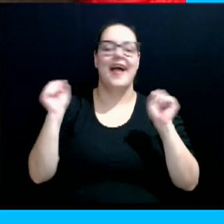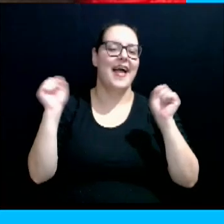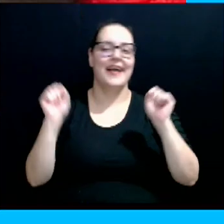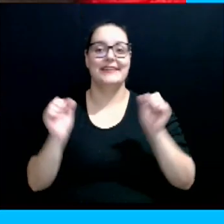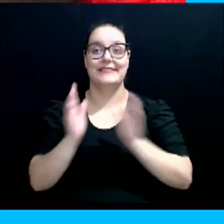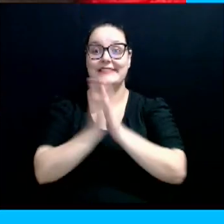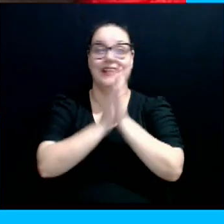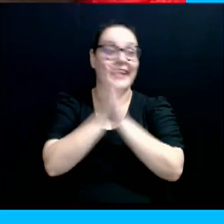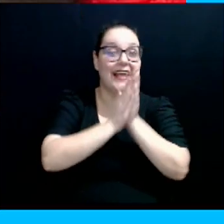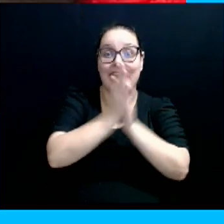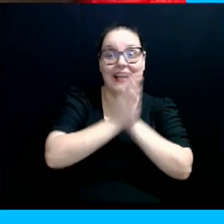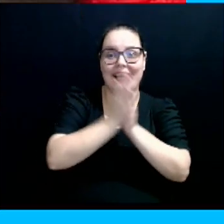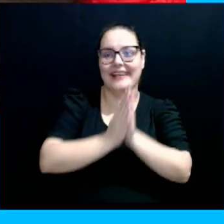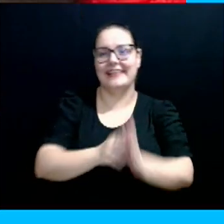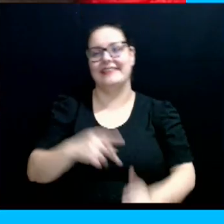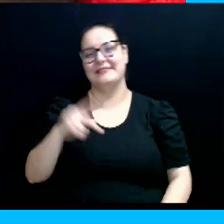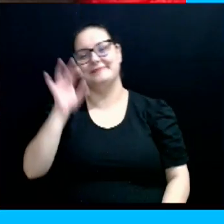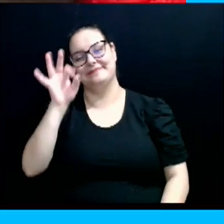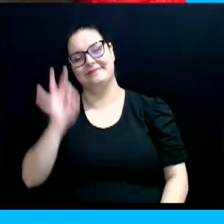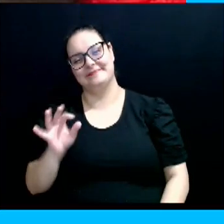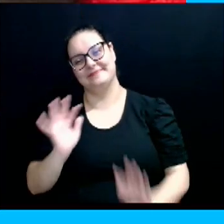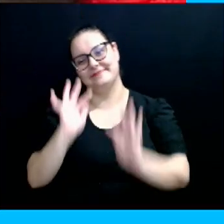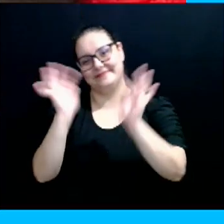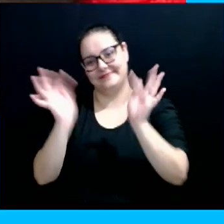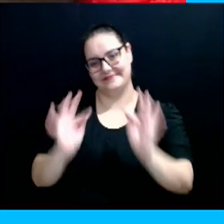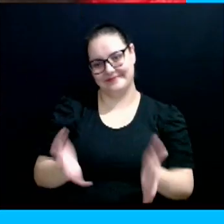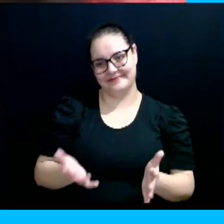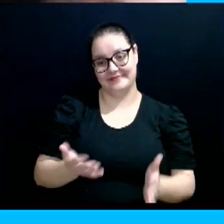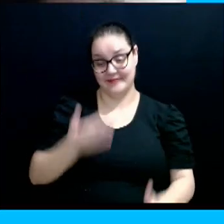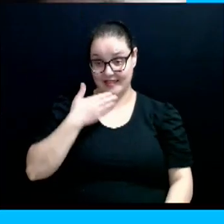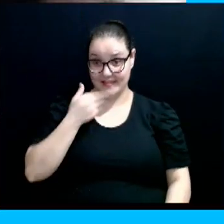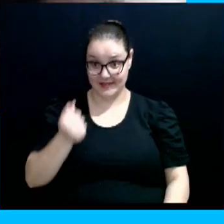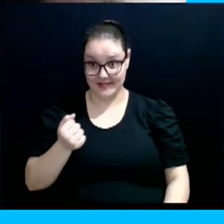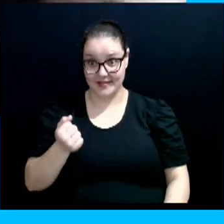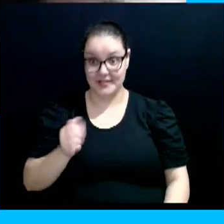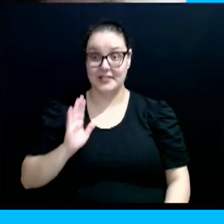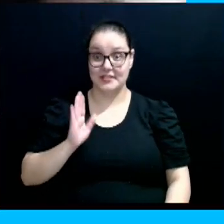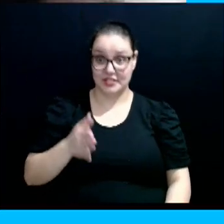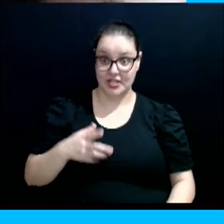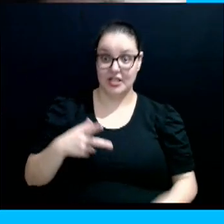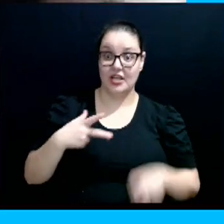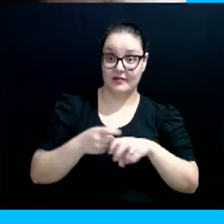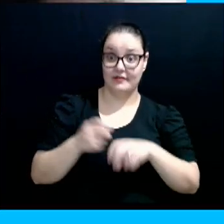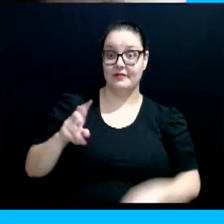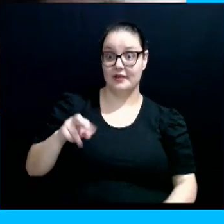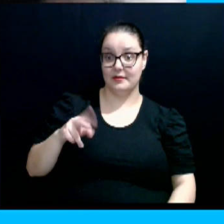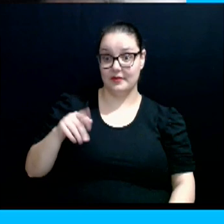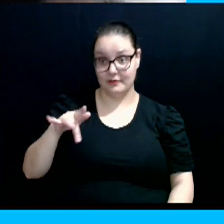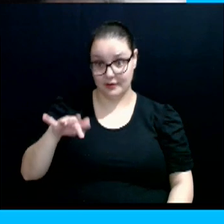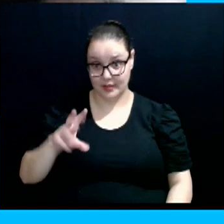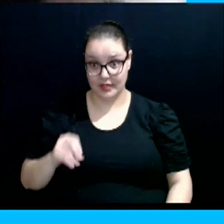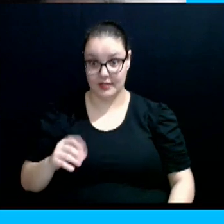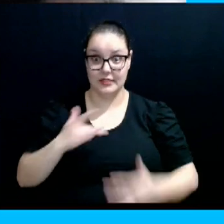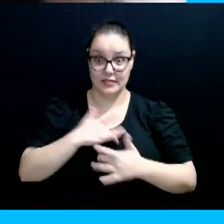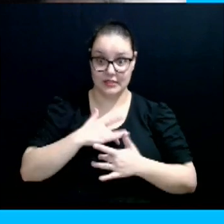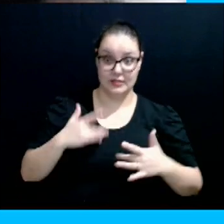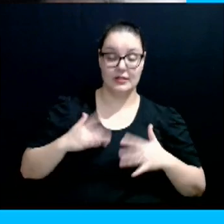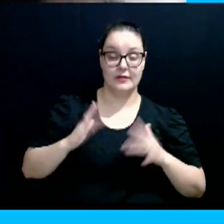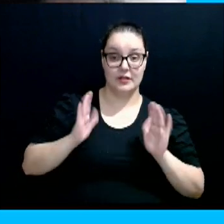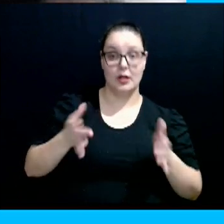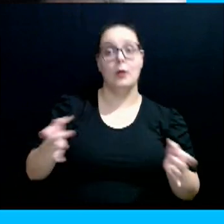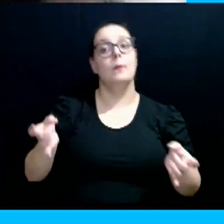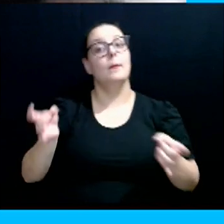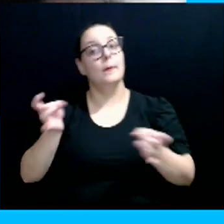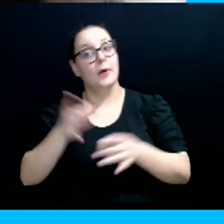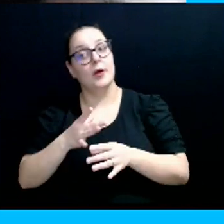sua chance de ser feliz. A melhor parte é que eles já estão vermifugados e saudáveis, prontos para encher a sua